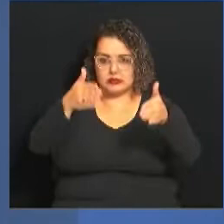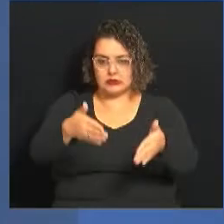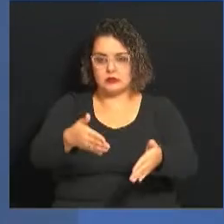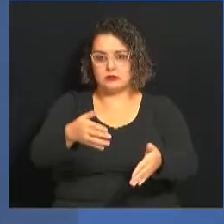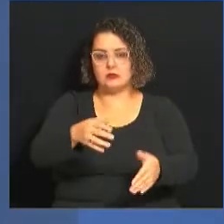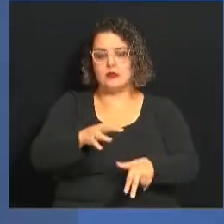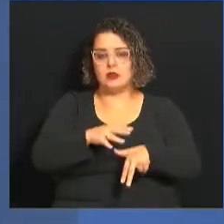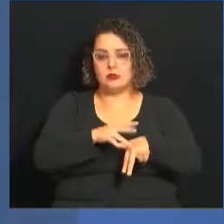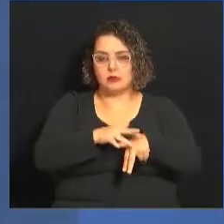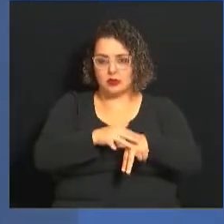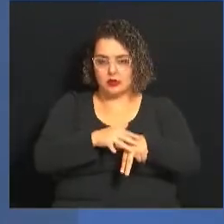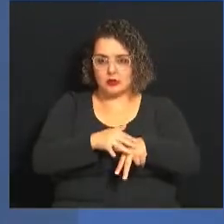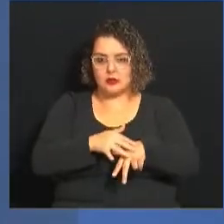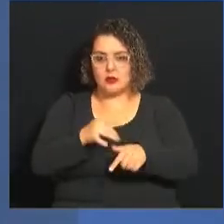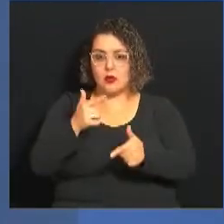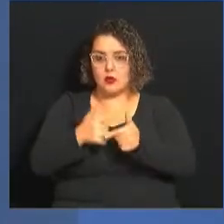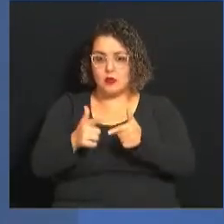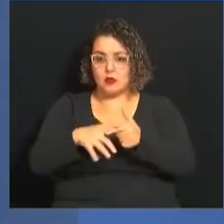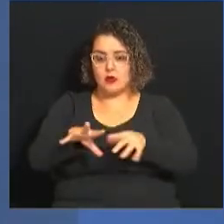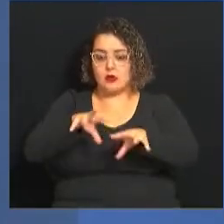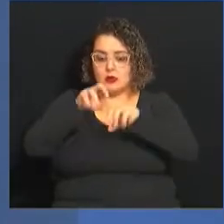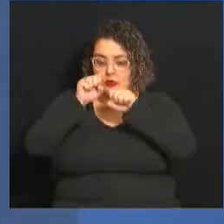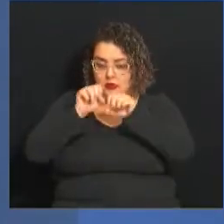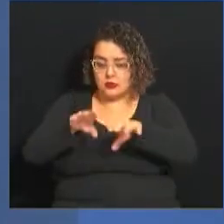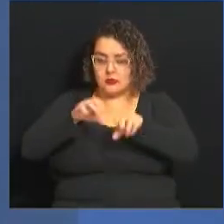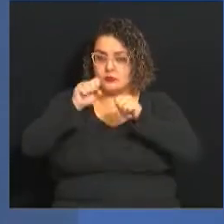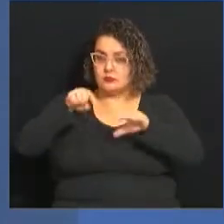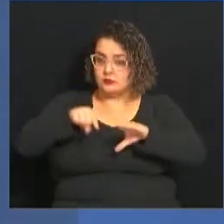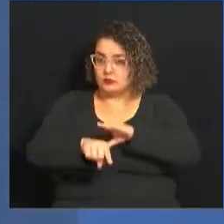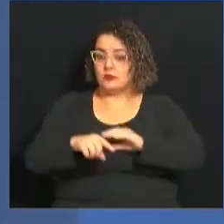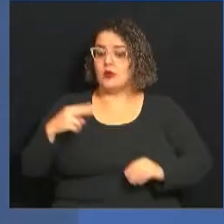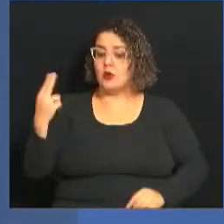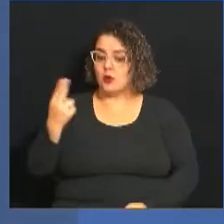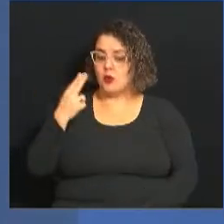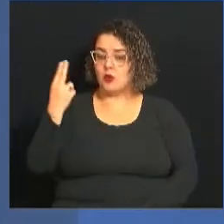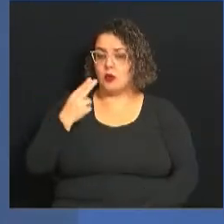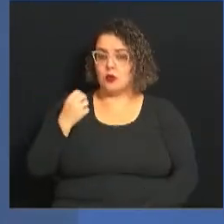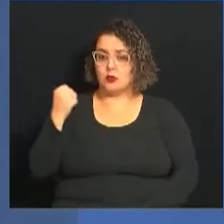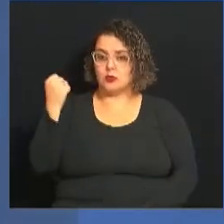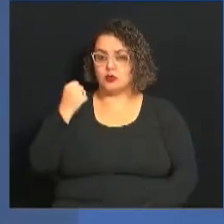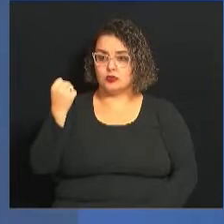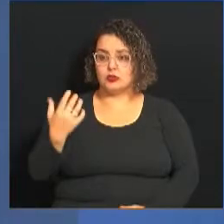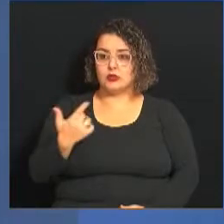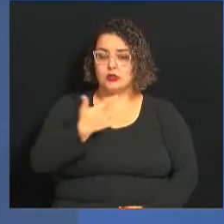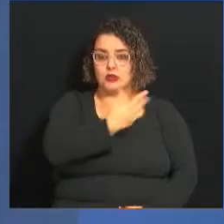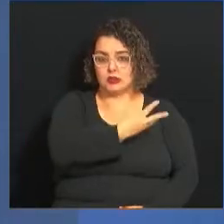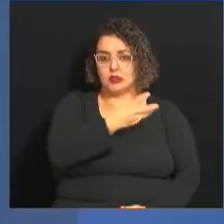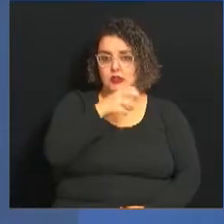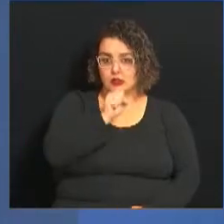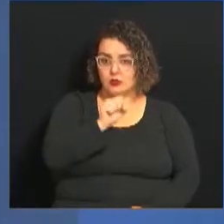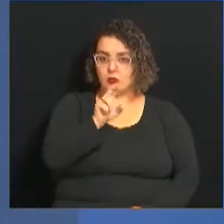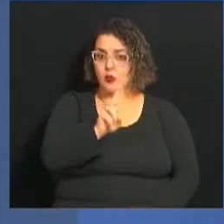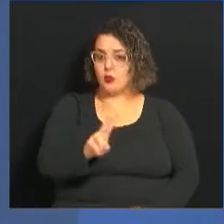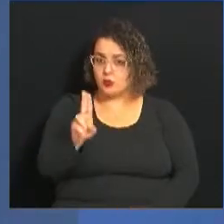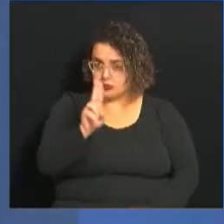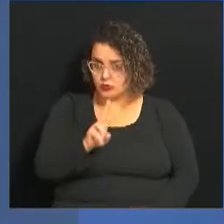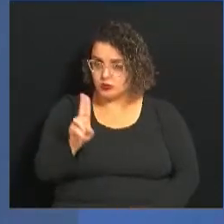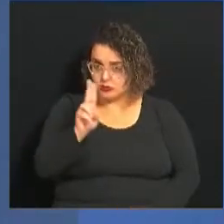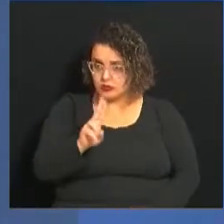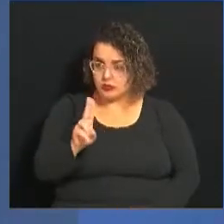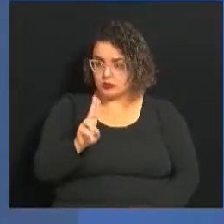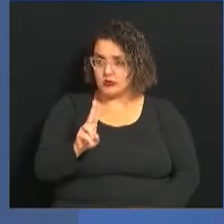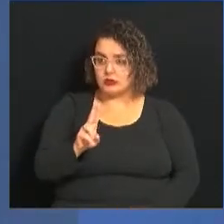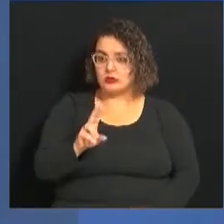com síndromes respiratórias agudas graves. 38 leitos estão ocupados, sendo que